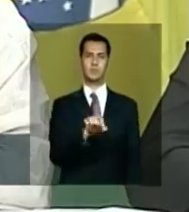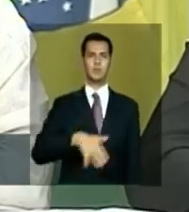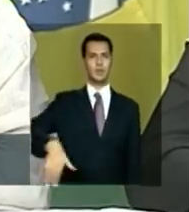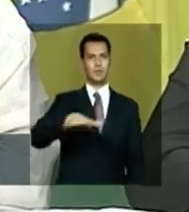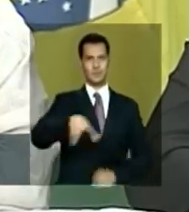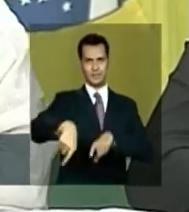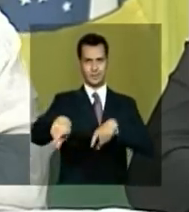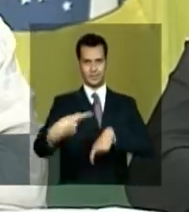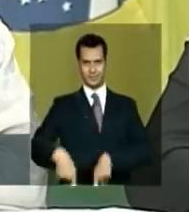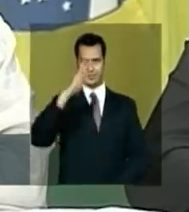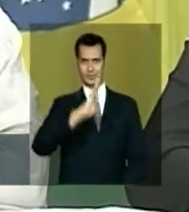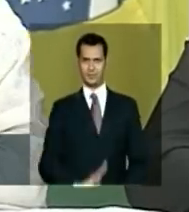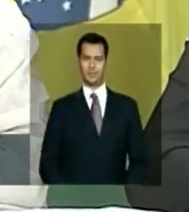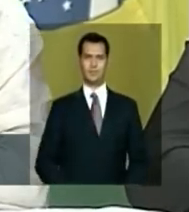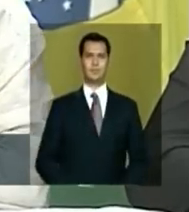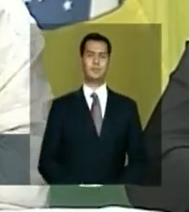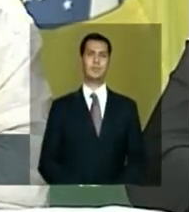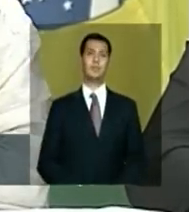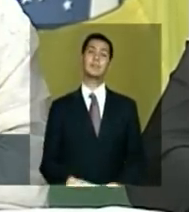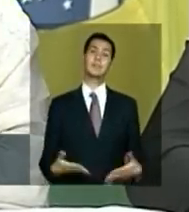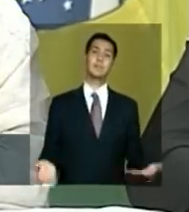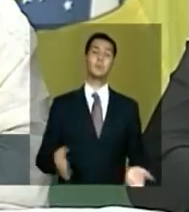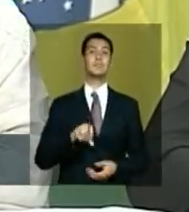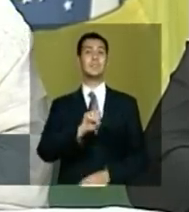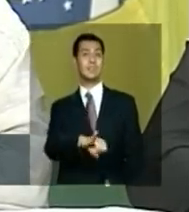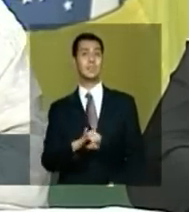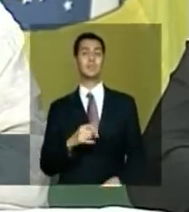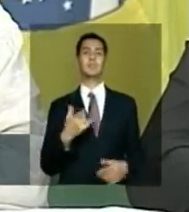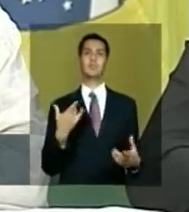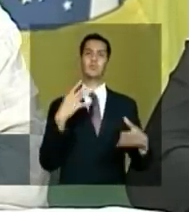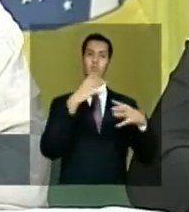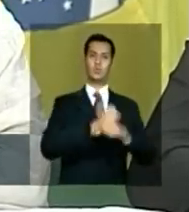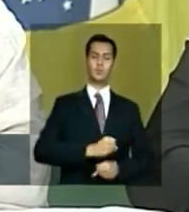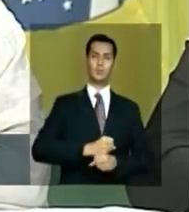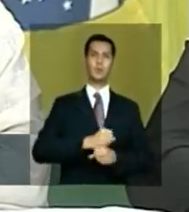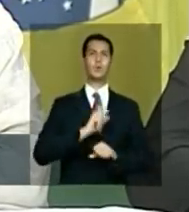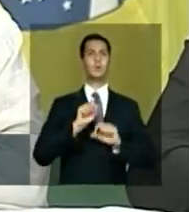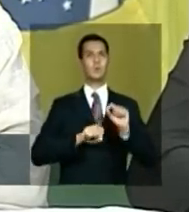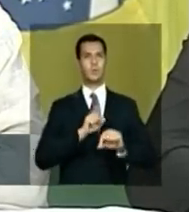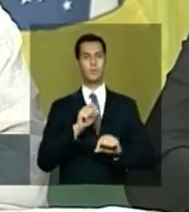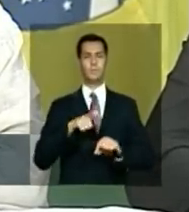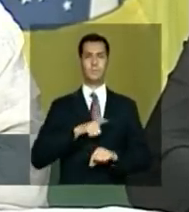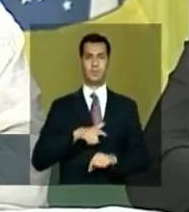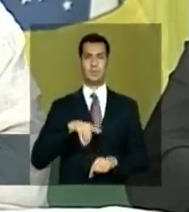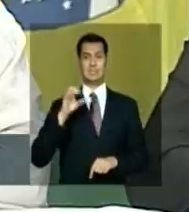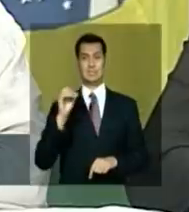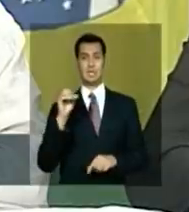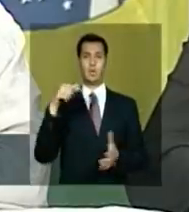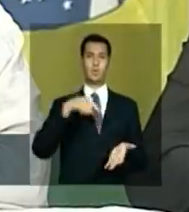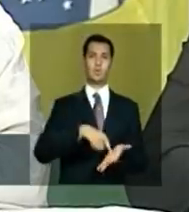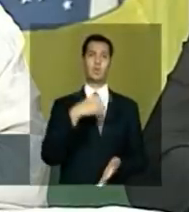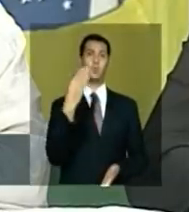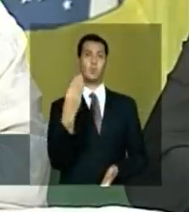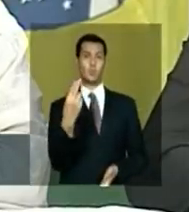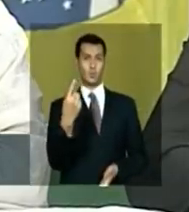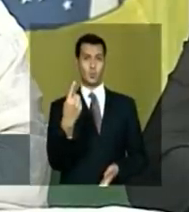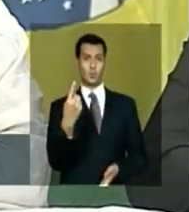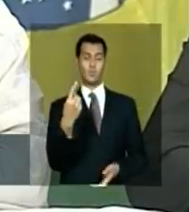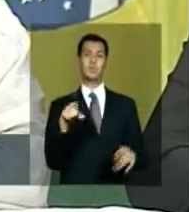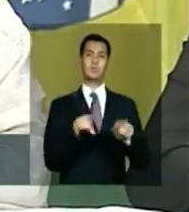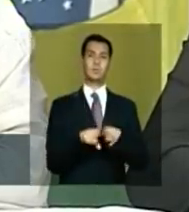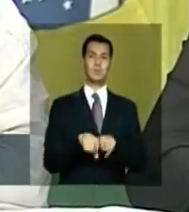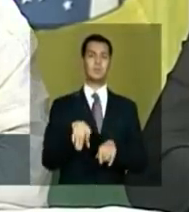país portanto se nós somarmos os dois a categoria de zer a 1 e de um a dois módulos